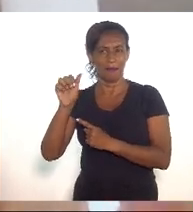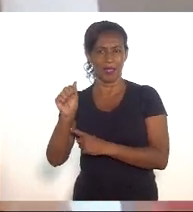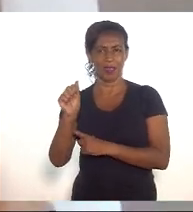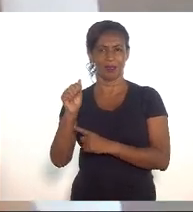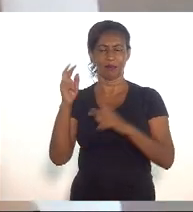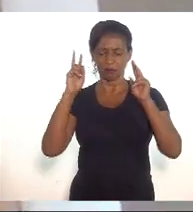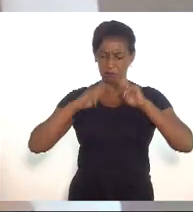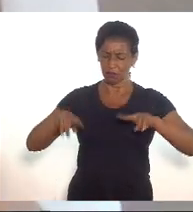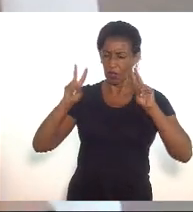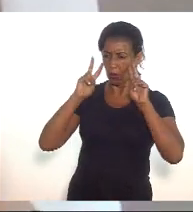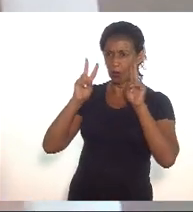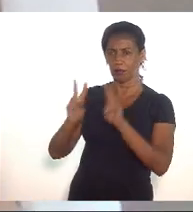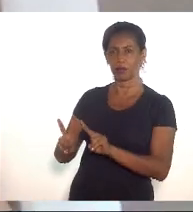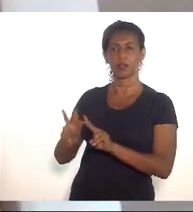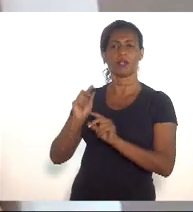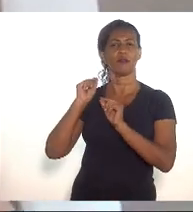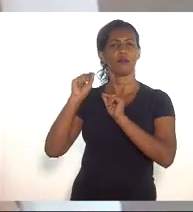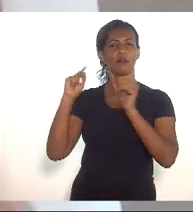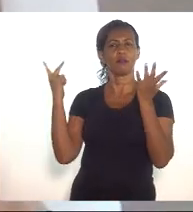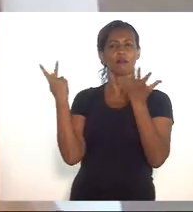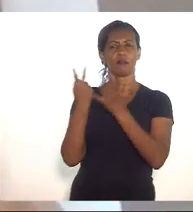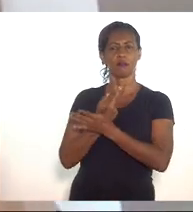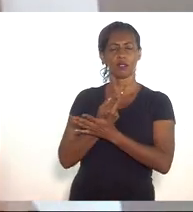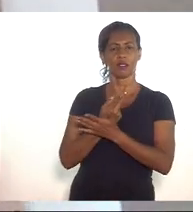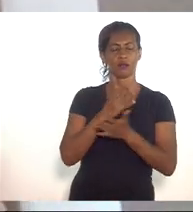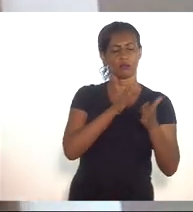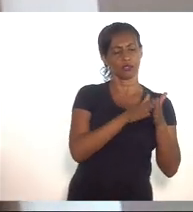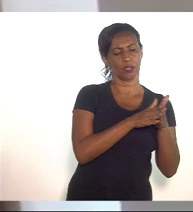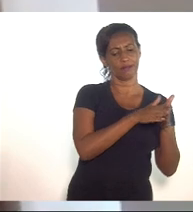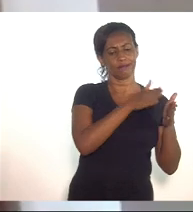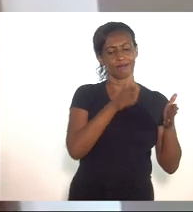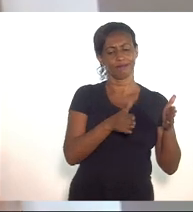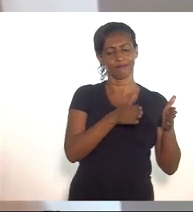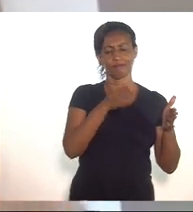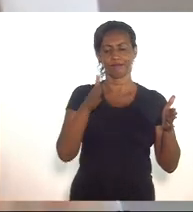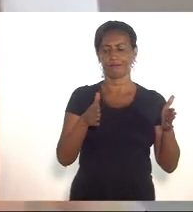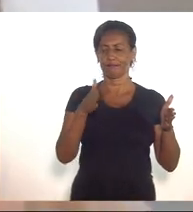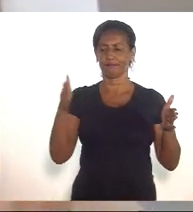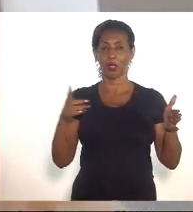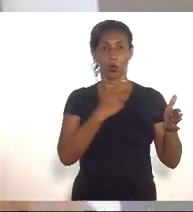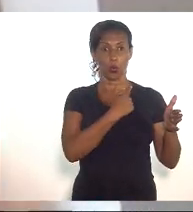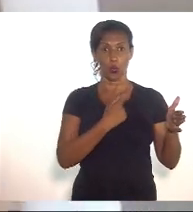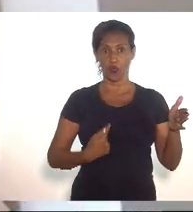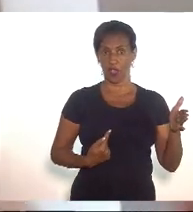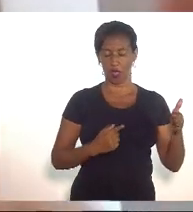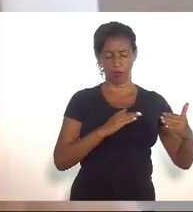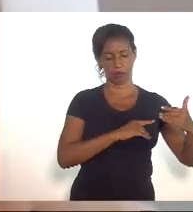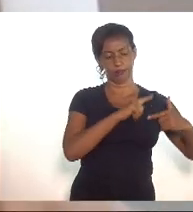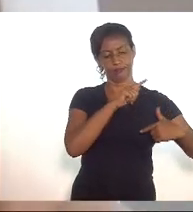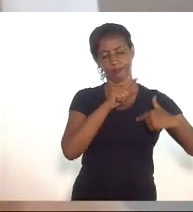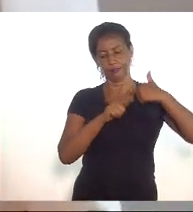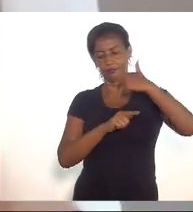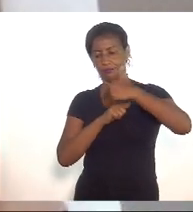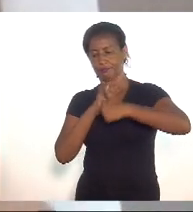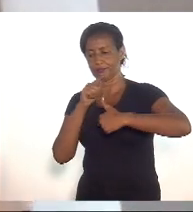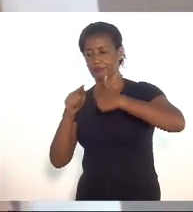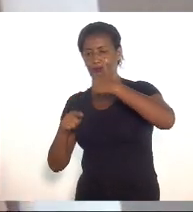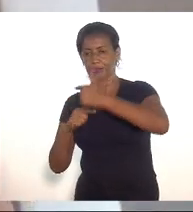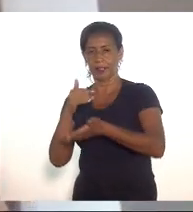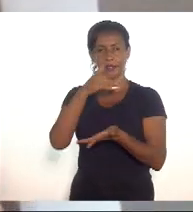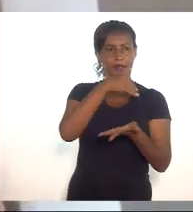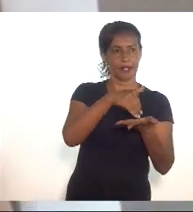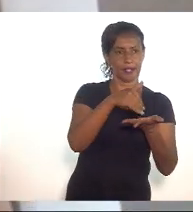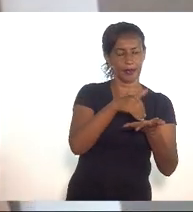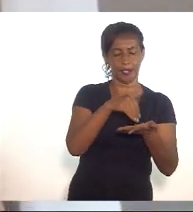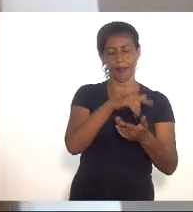observar que a gente vem passando por diversos governos, por diversos secretários, chefes,